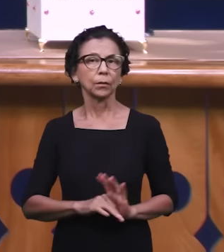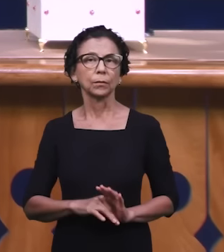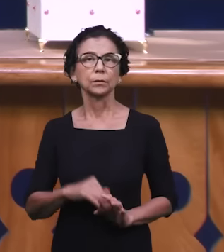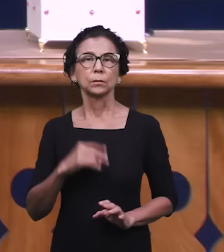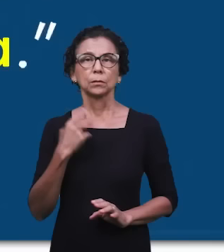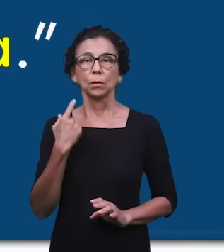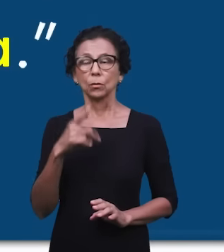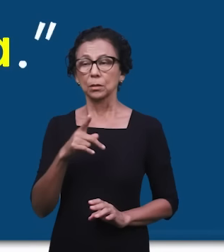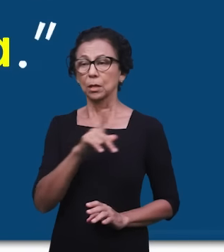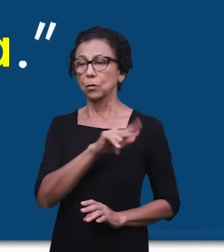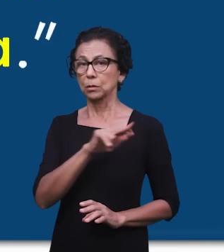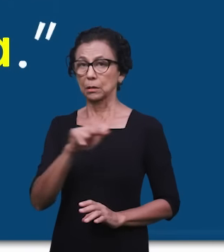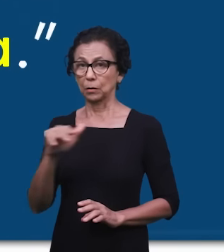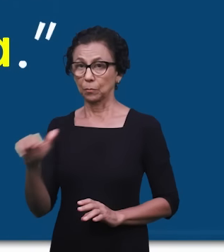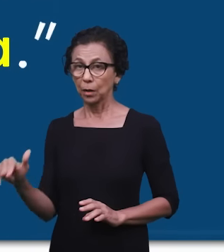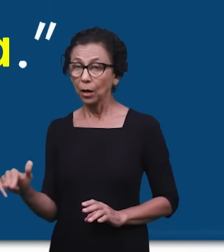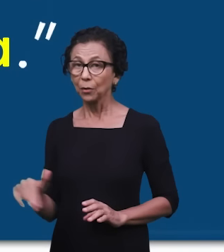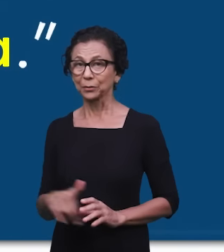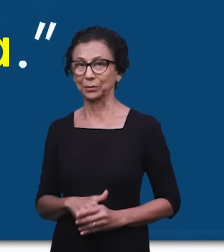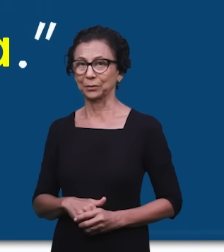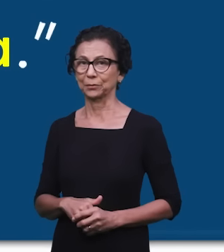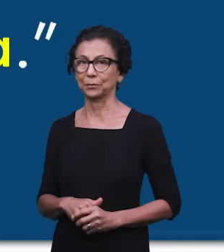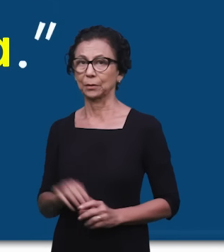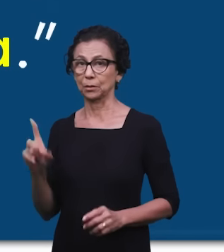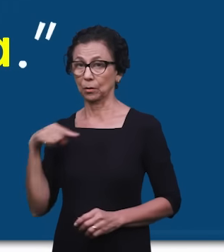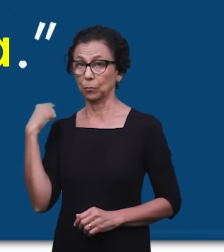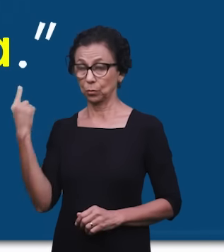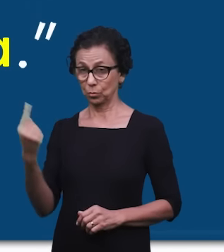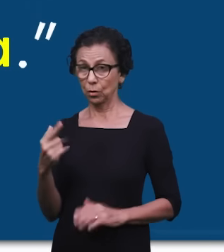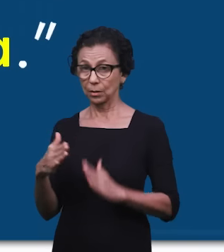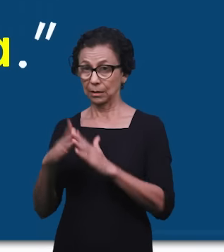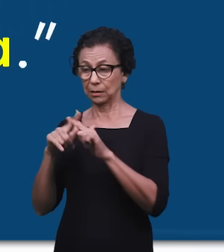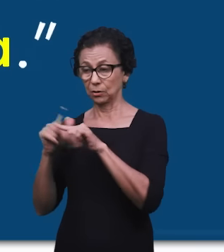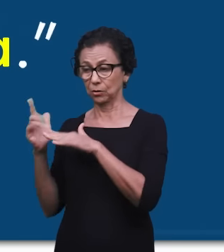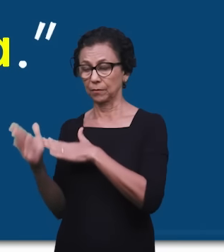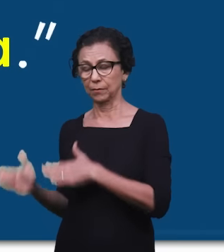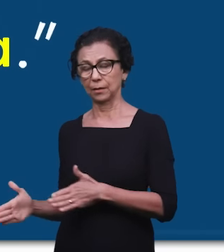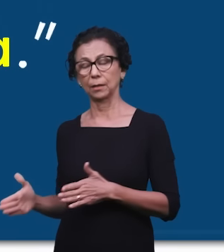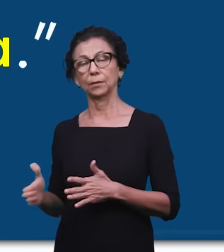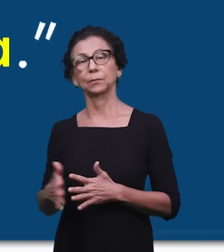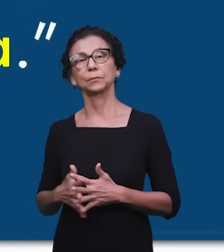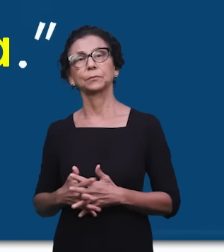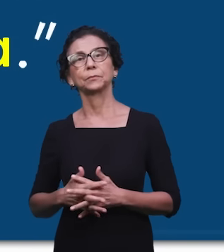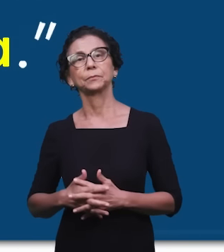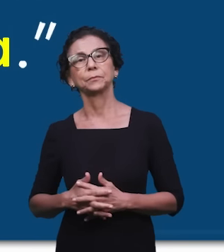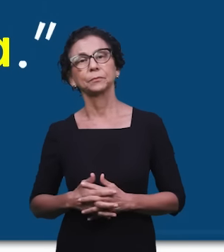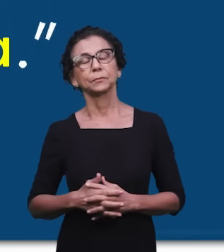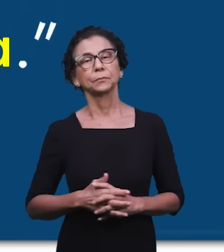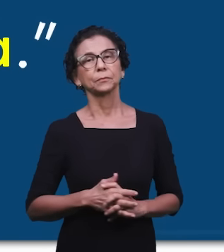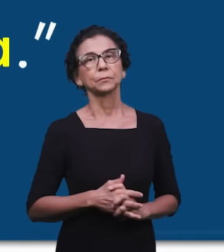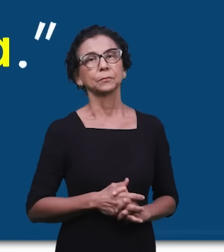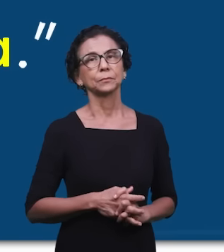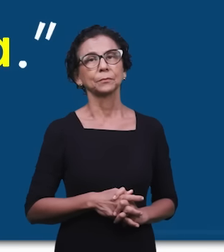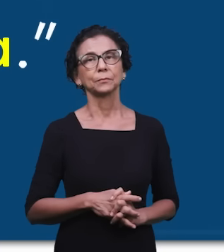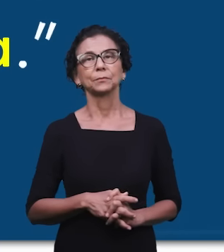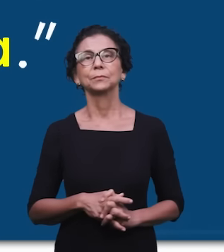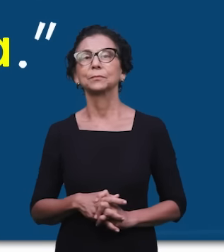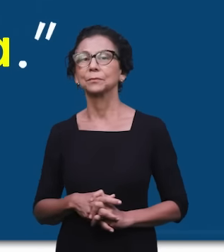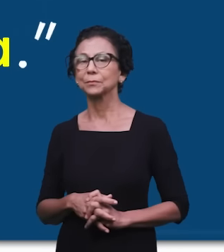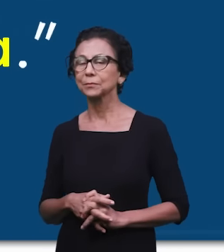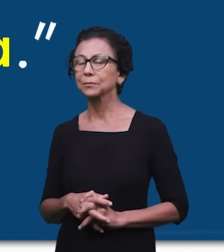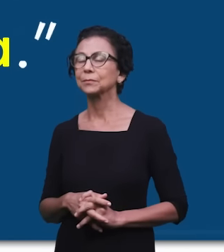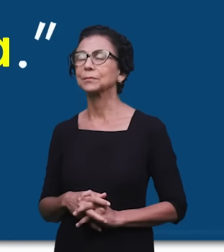teus irmãos e nós temos o testemunho de Jesus. Então, o testemunho de Jesus que vocês têm é o